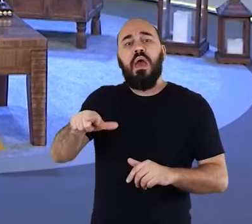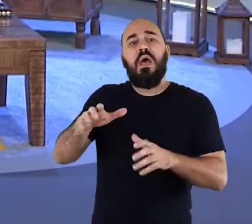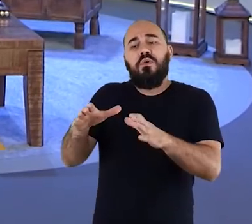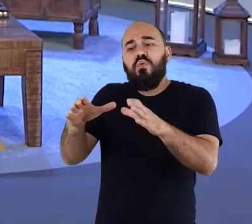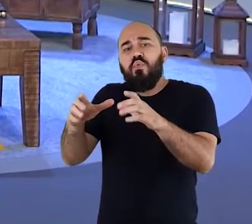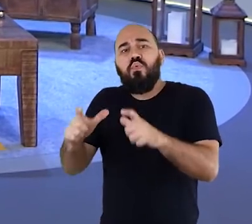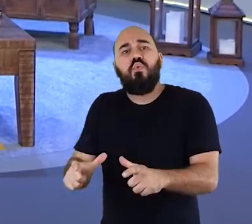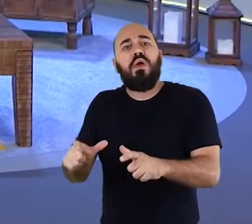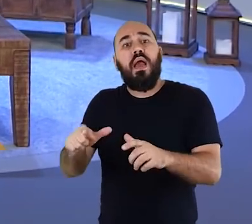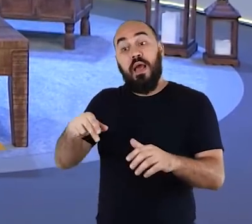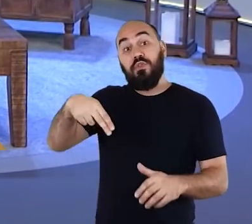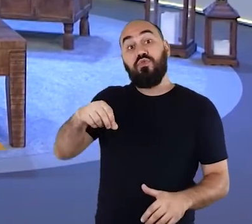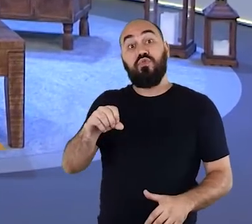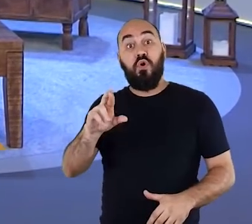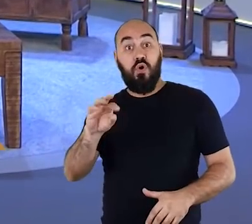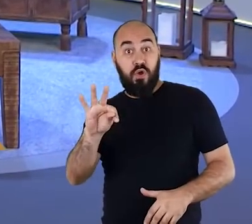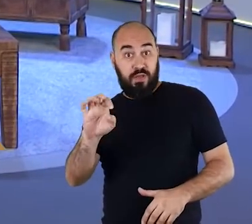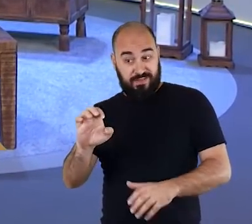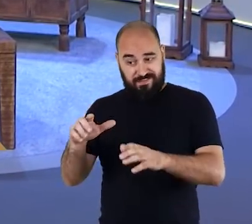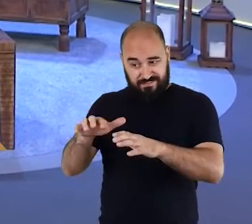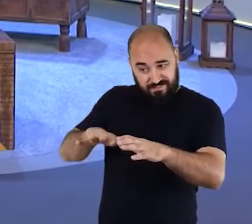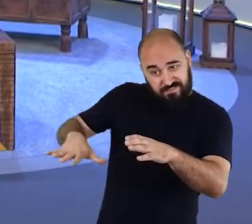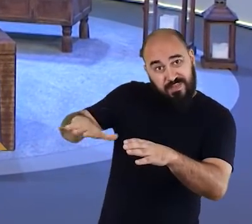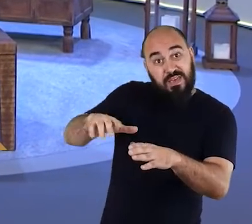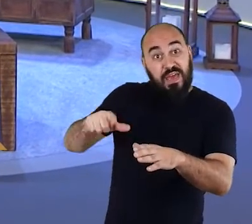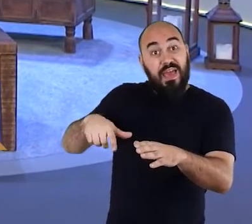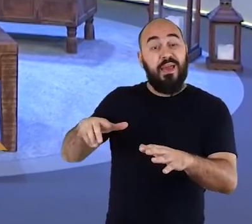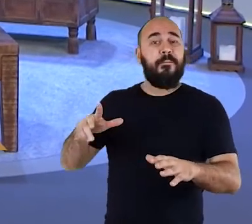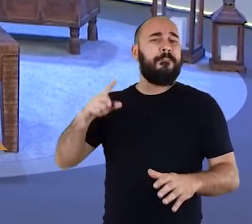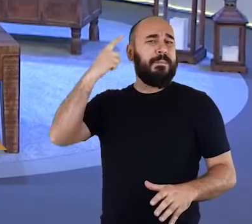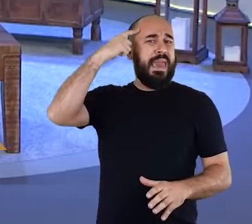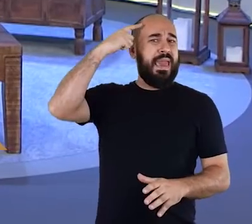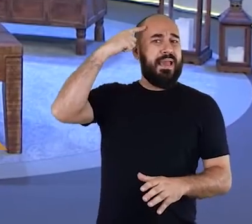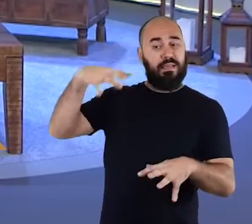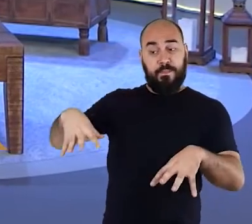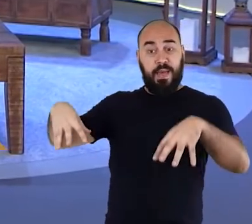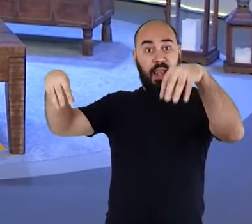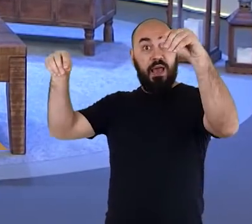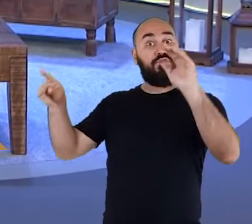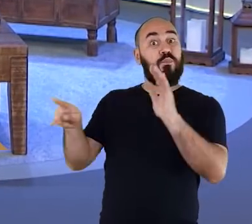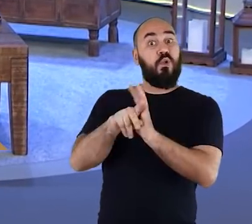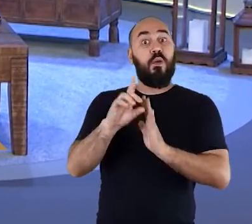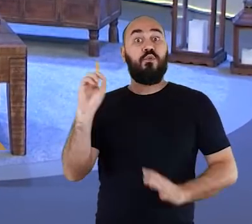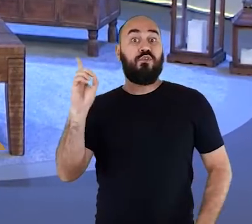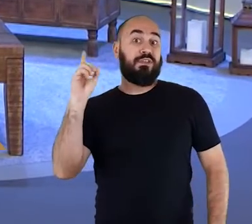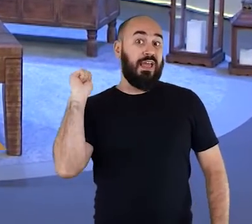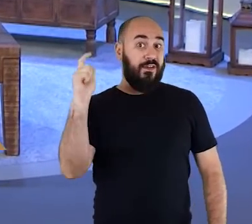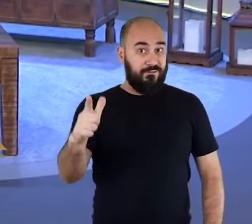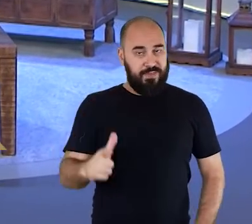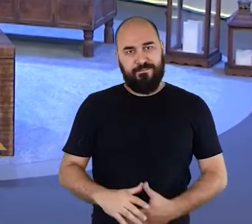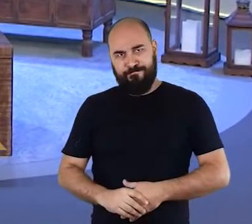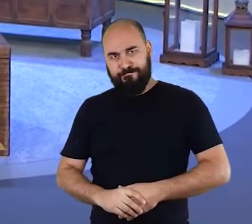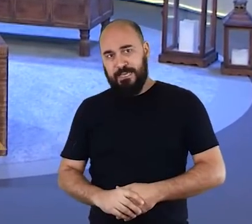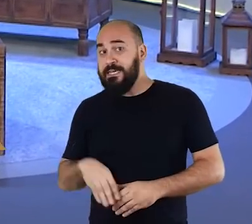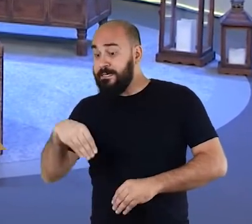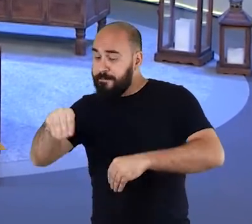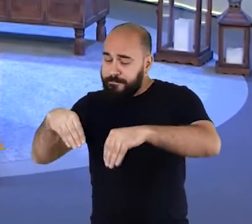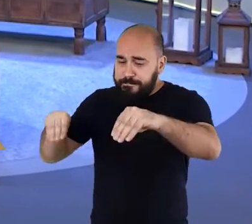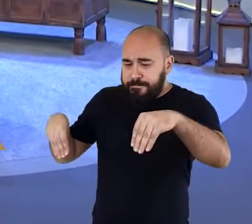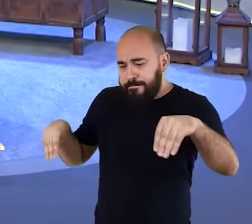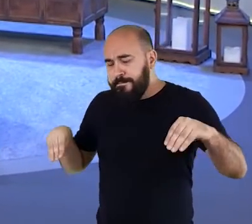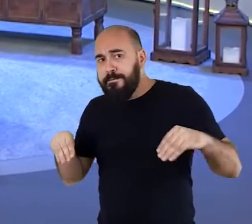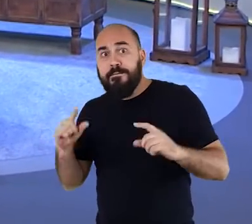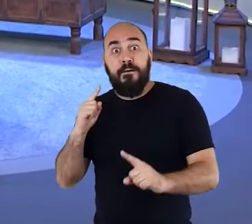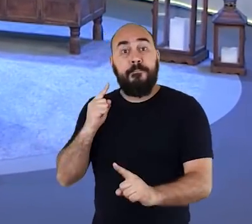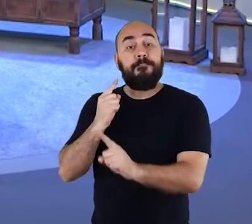o Palácio de Davi em Jerusalém. E ali na escavação, ela descobriu, em meio à sujeira, 2 pedaços de